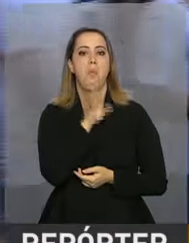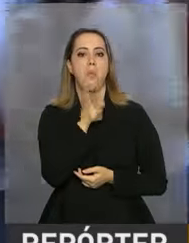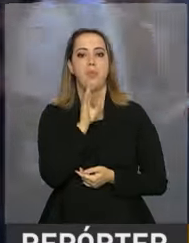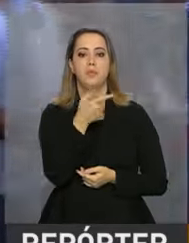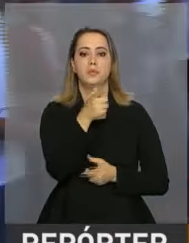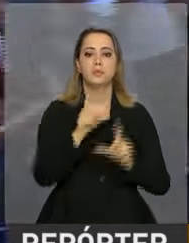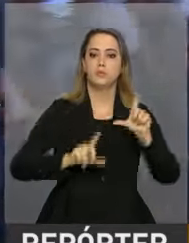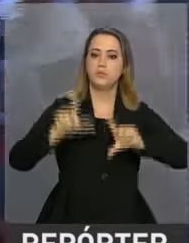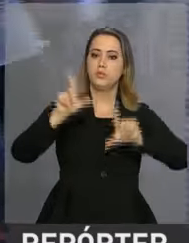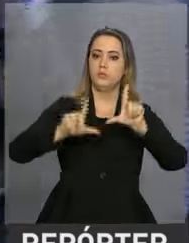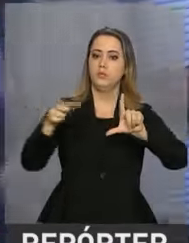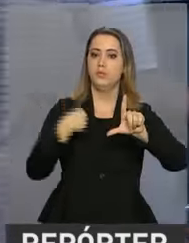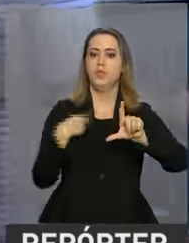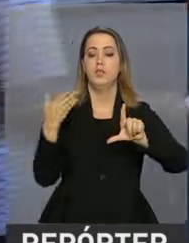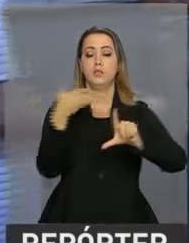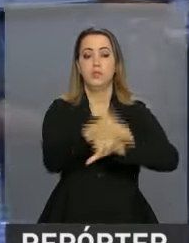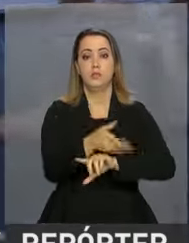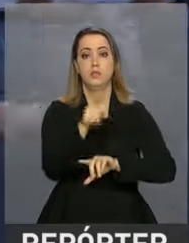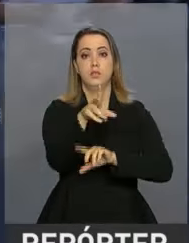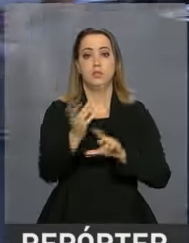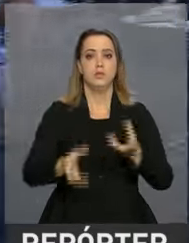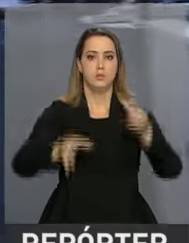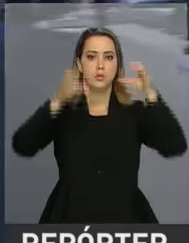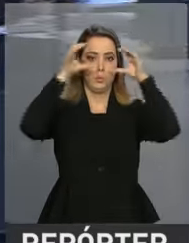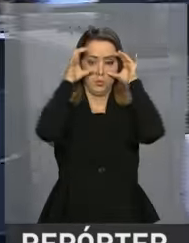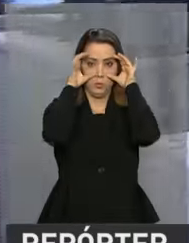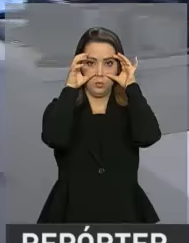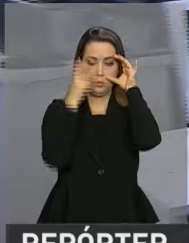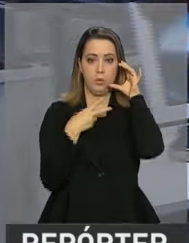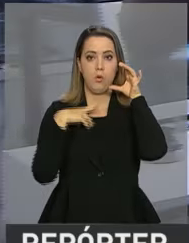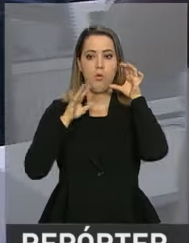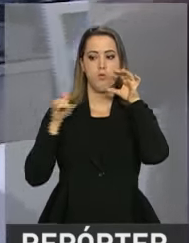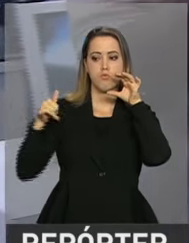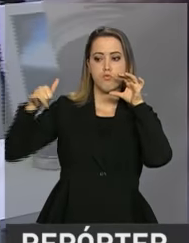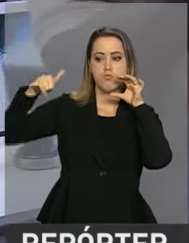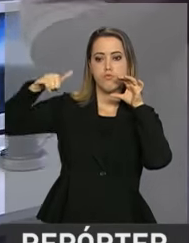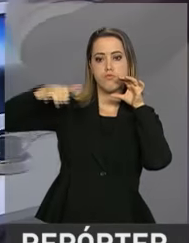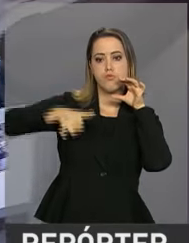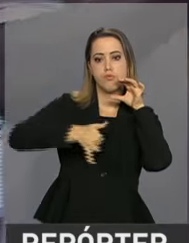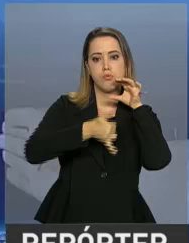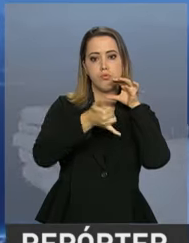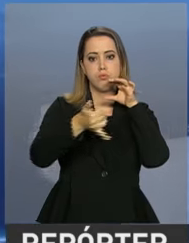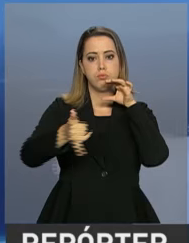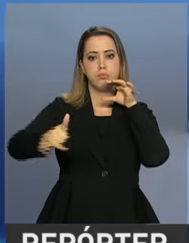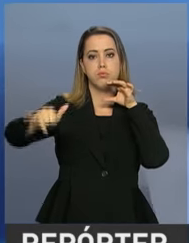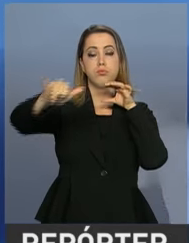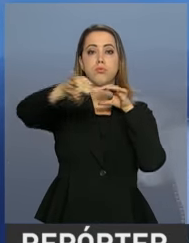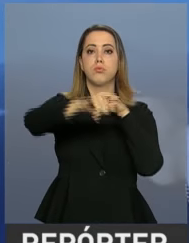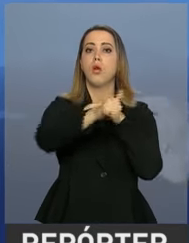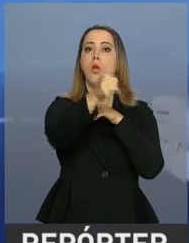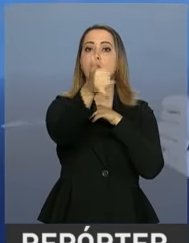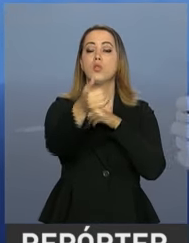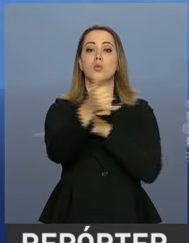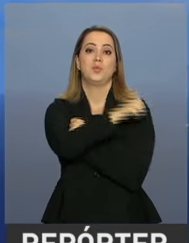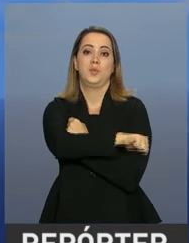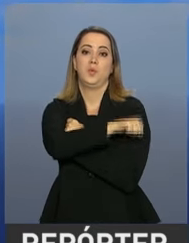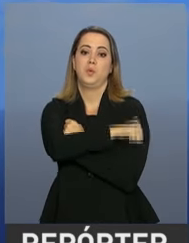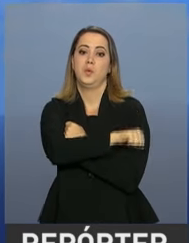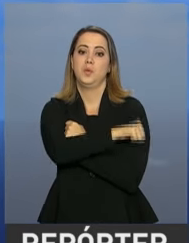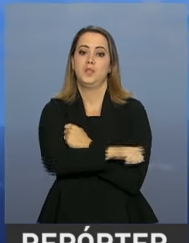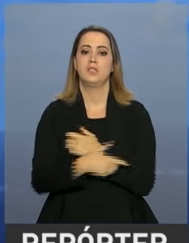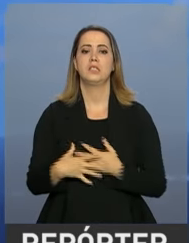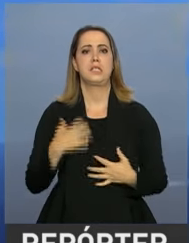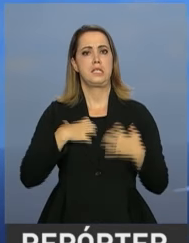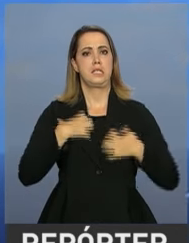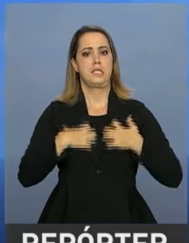realidade virtual. Aqui nesse, por exemplo, com esses óculos, é possível fazer um sobrevoo na cidade do Rio de Janeiro sem sair do lugar. A